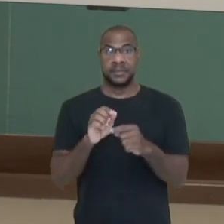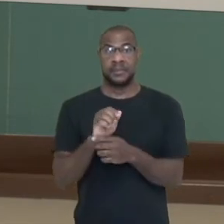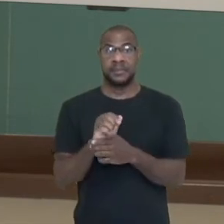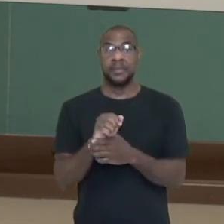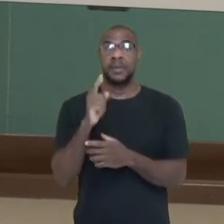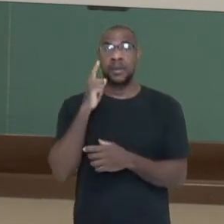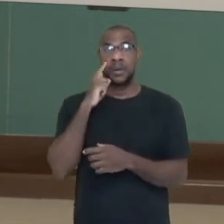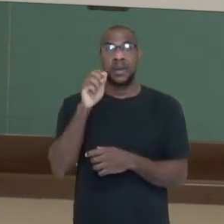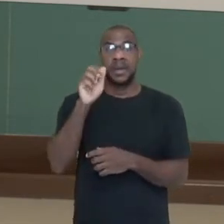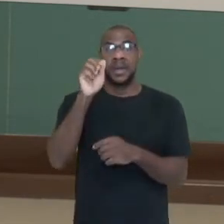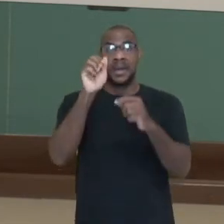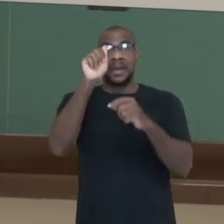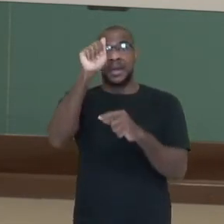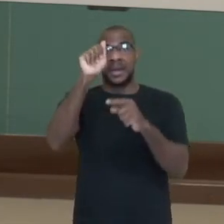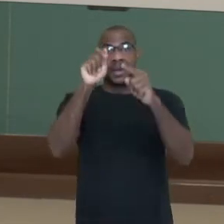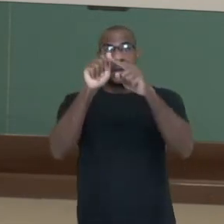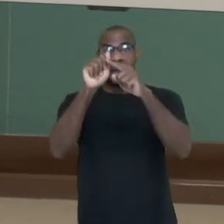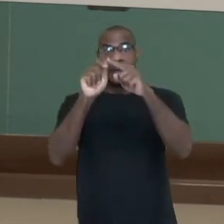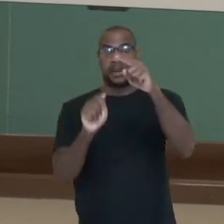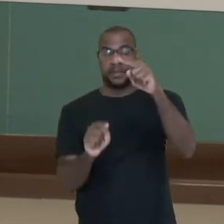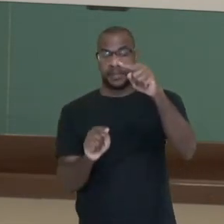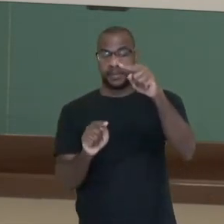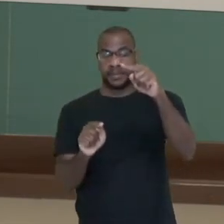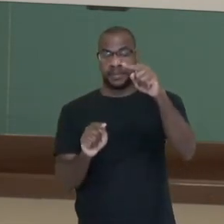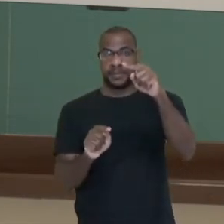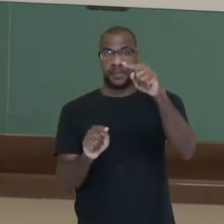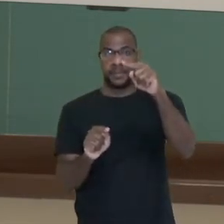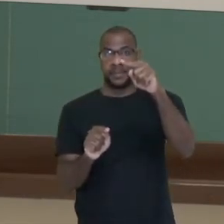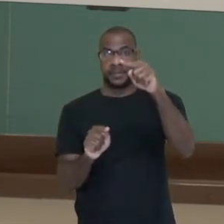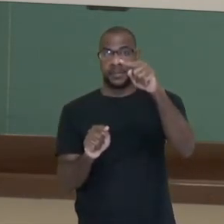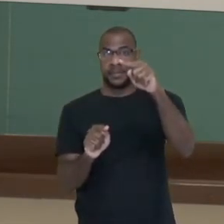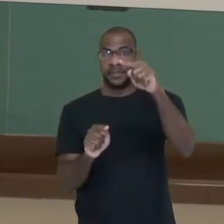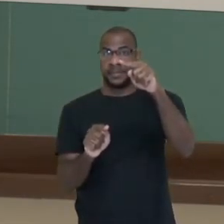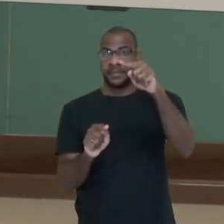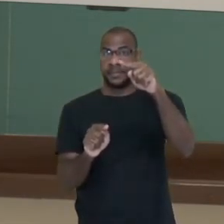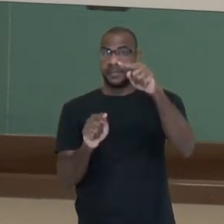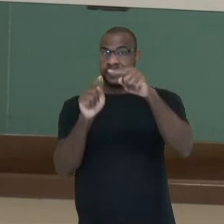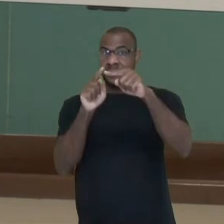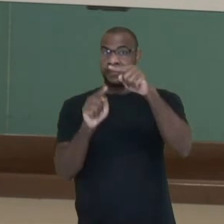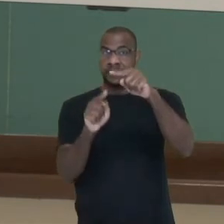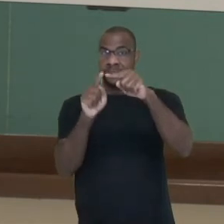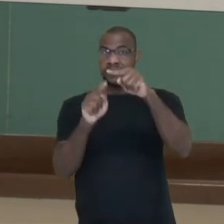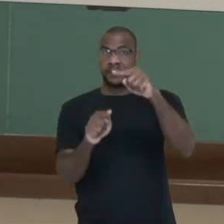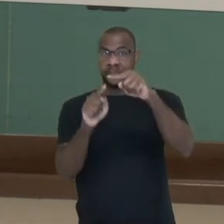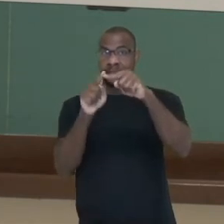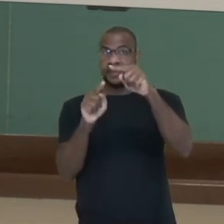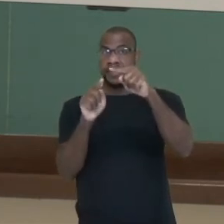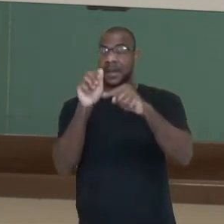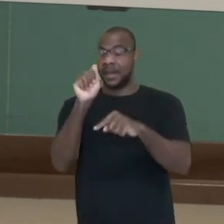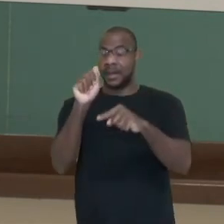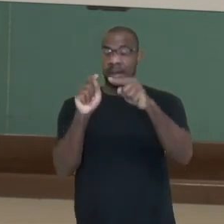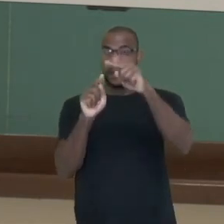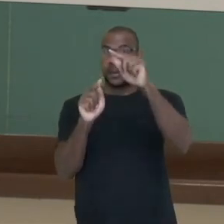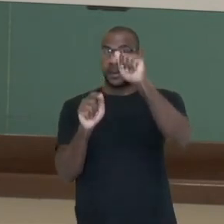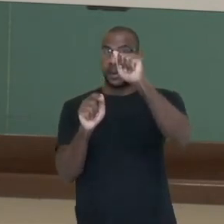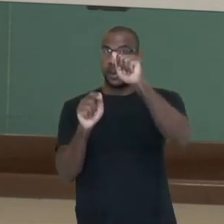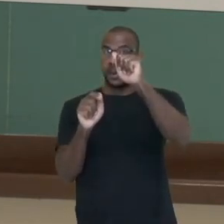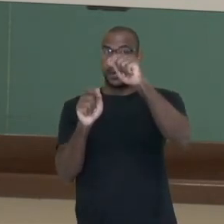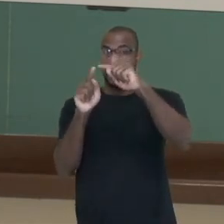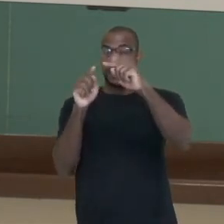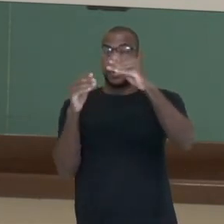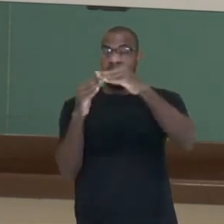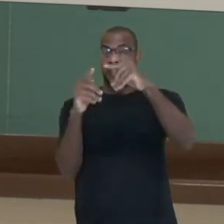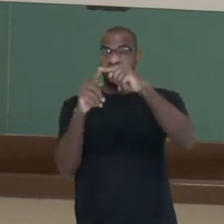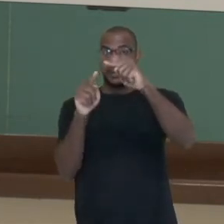do segmento inteiro aqui. A única coisa que vocês têm que prestar atenção é nesse dado, ó. Se M é o ponto médio